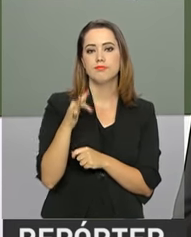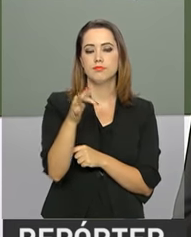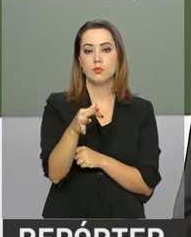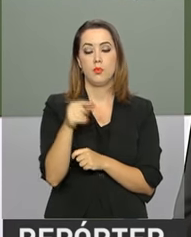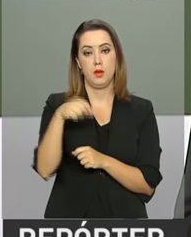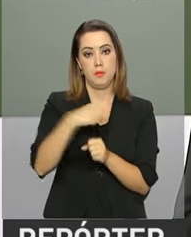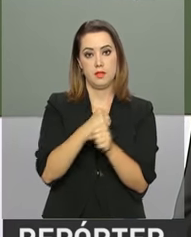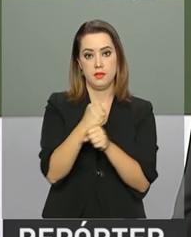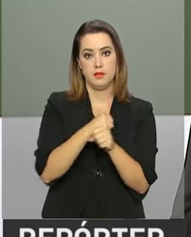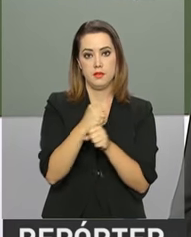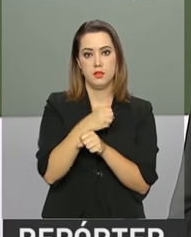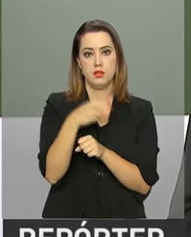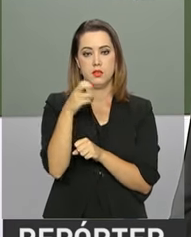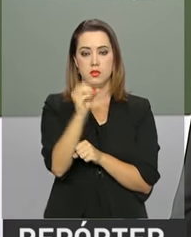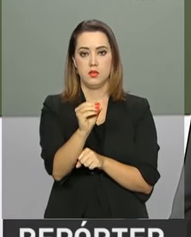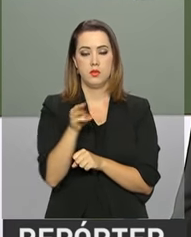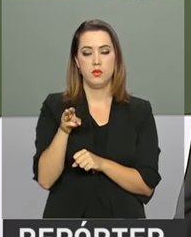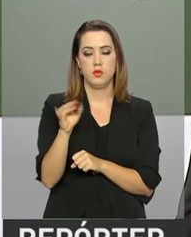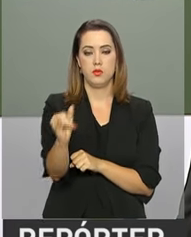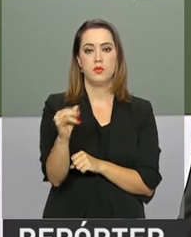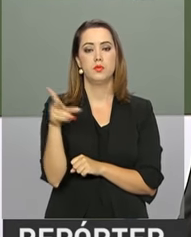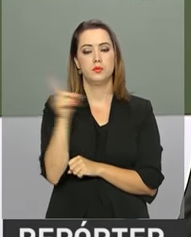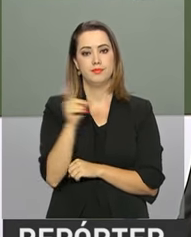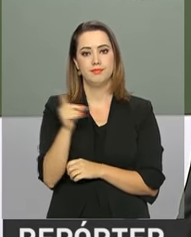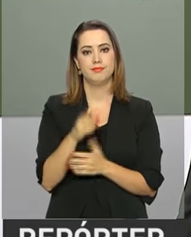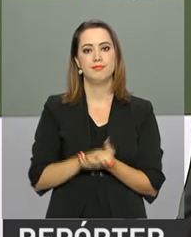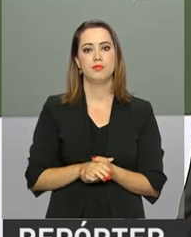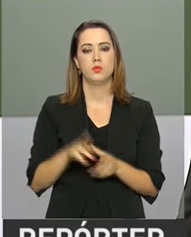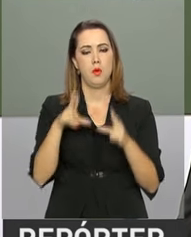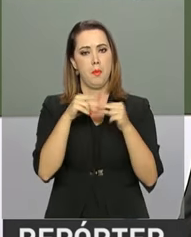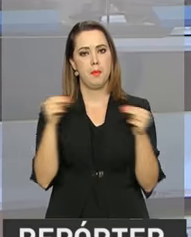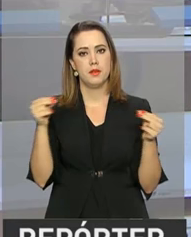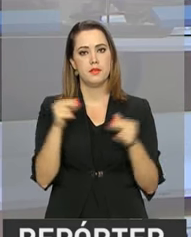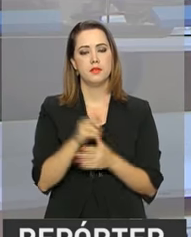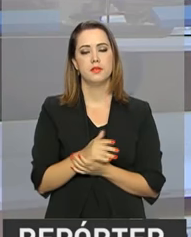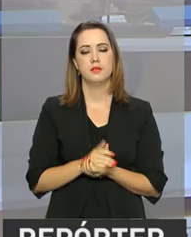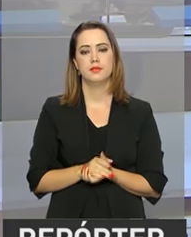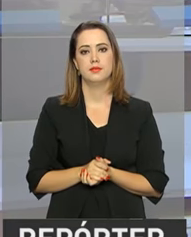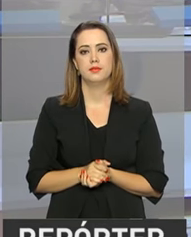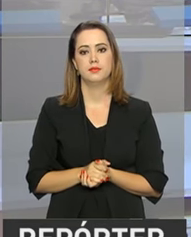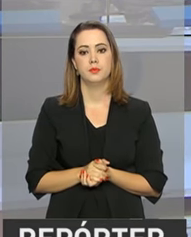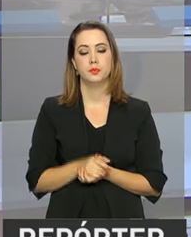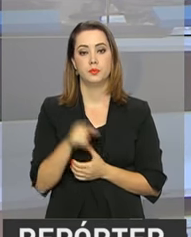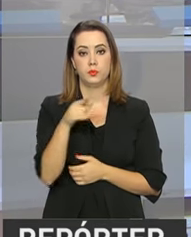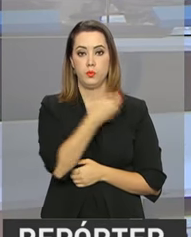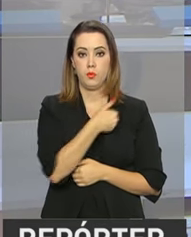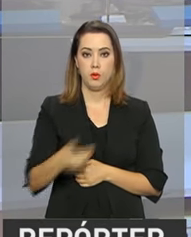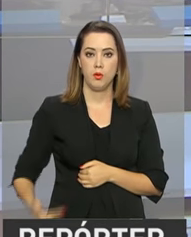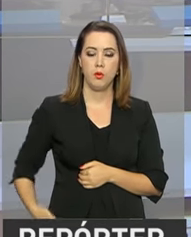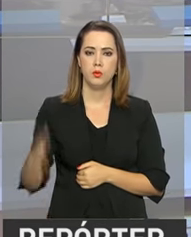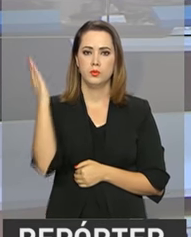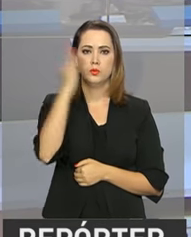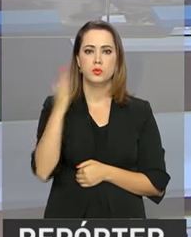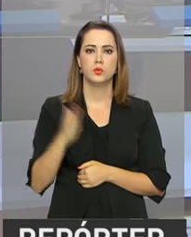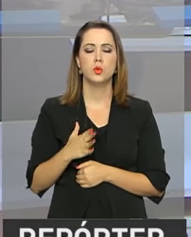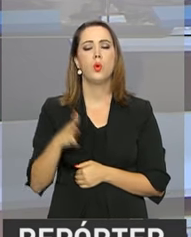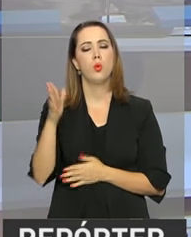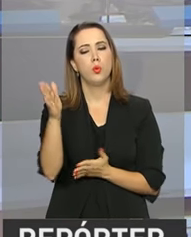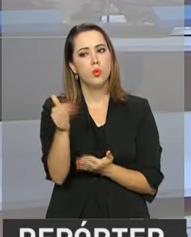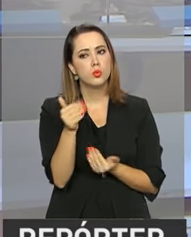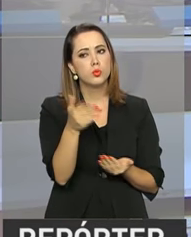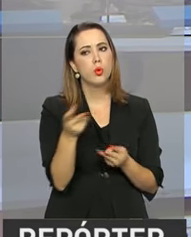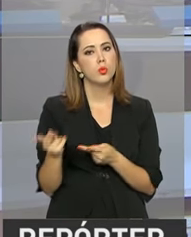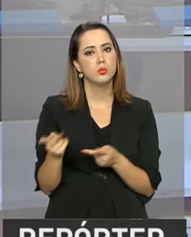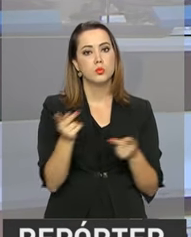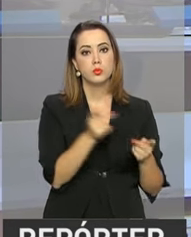esse número chegue a US$ 50 bilhões. De Brasília, Beatriz Amiden. O governo brasileiro convocou os embaixadores do país